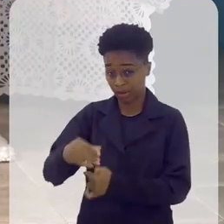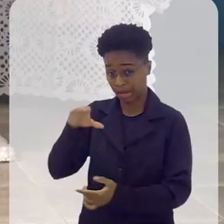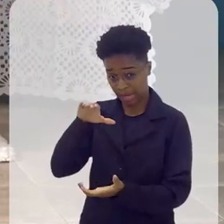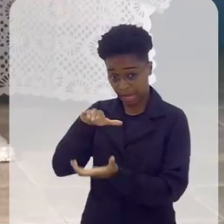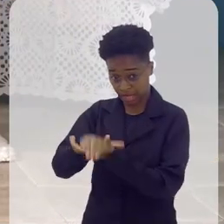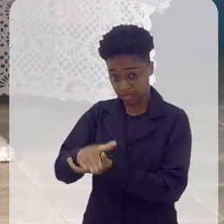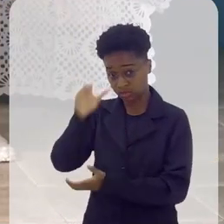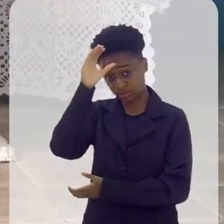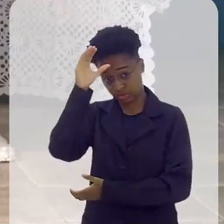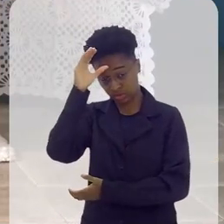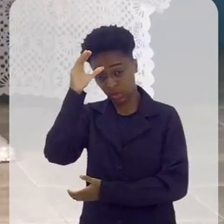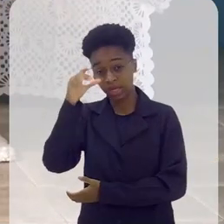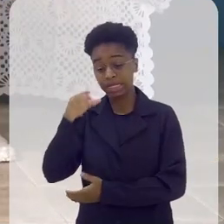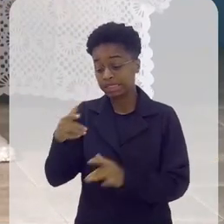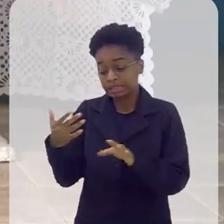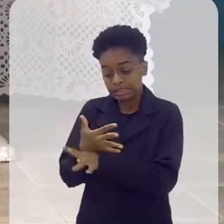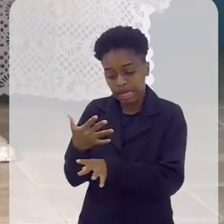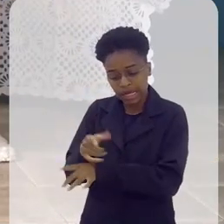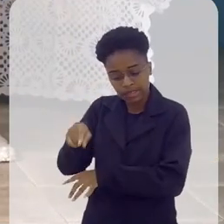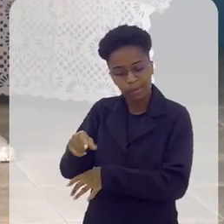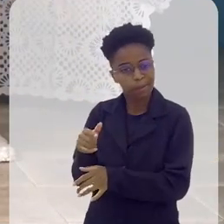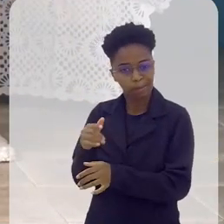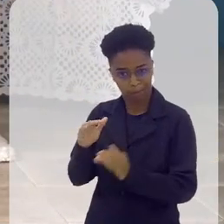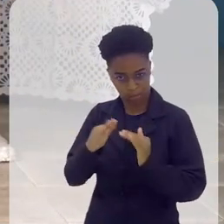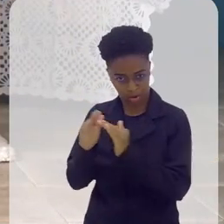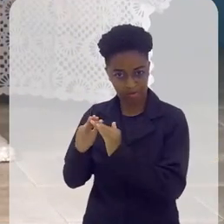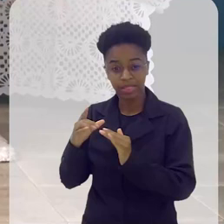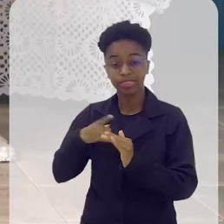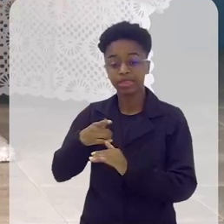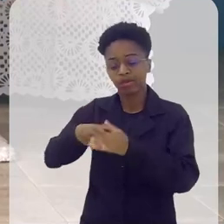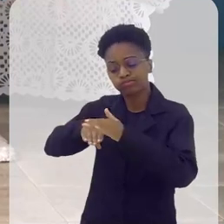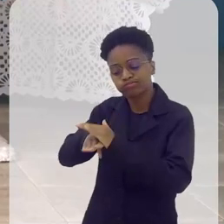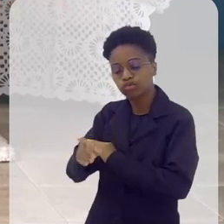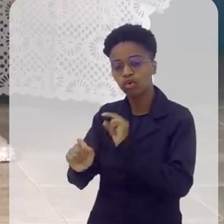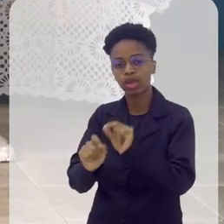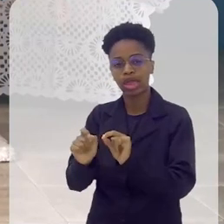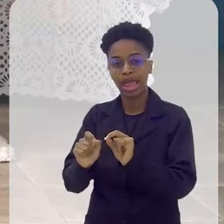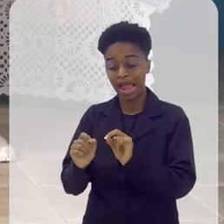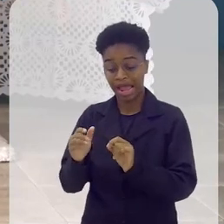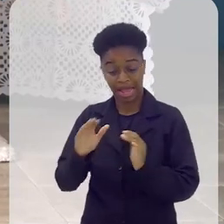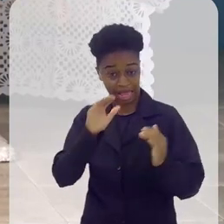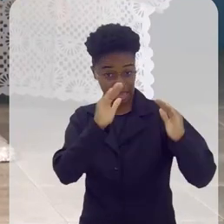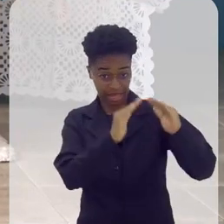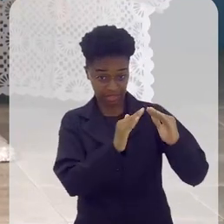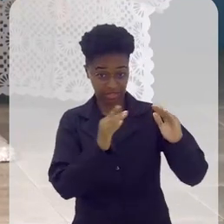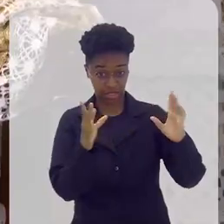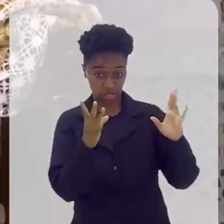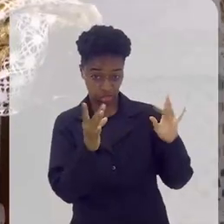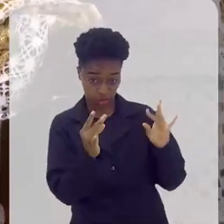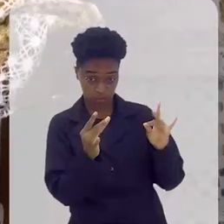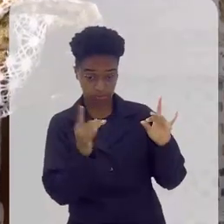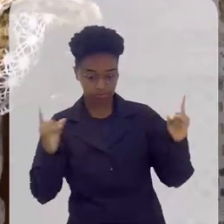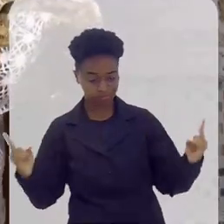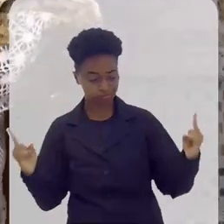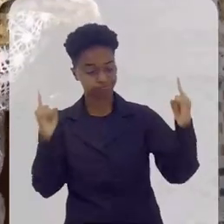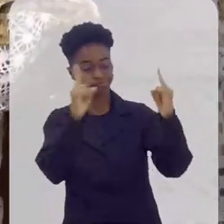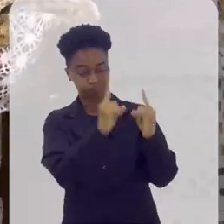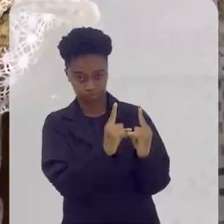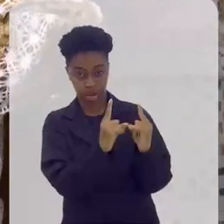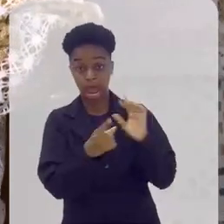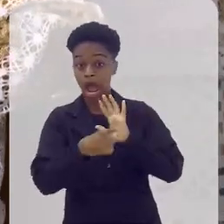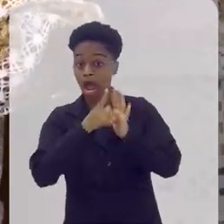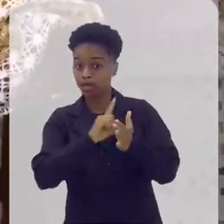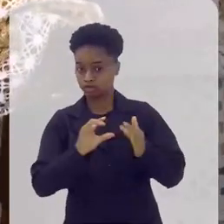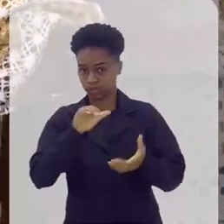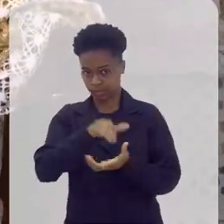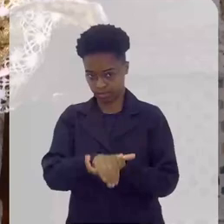e na cidade onde eles moravam havia um costume de se apresentar à casa da noiva para visitação, dias antes do